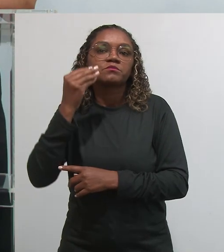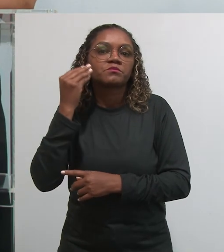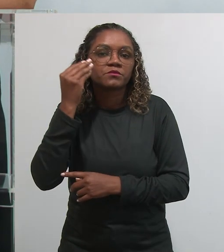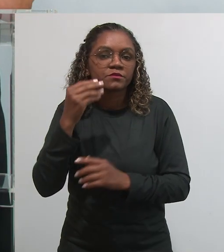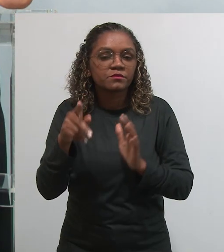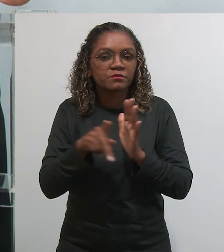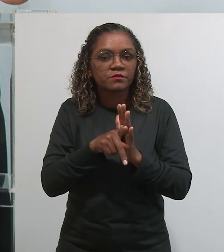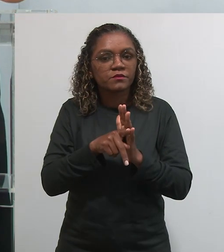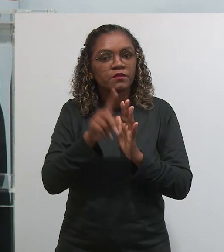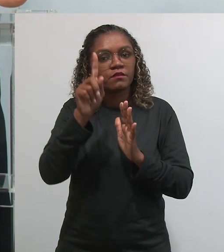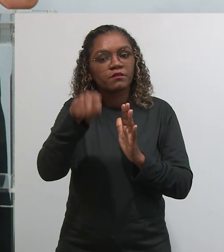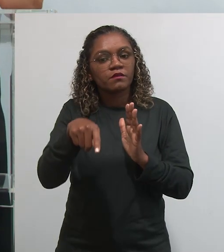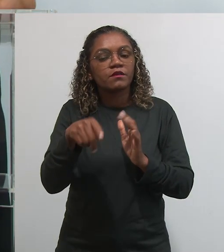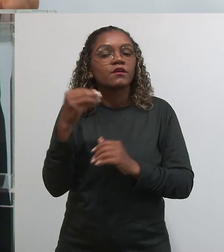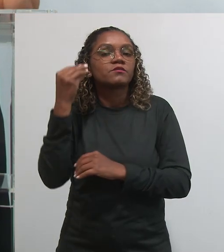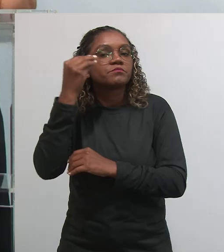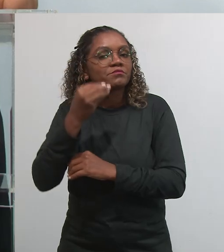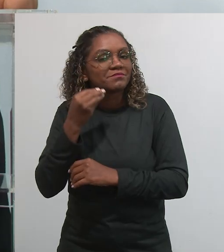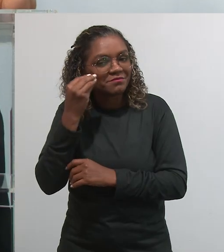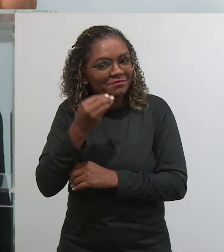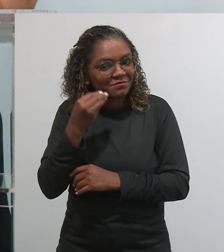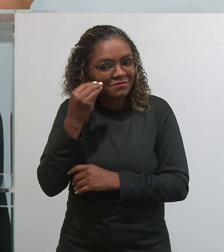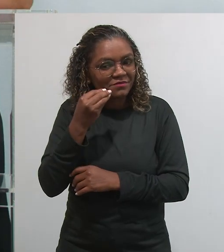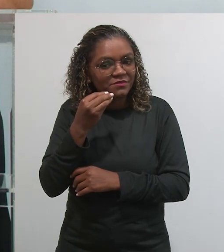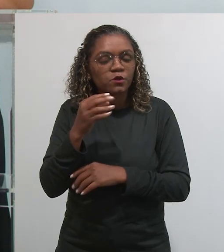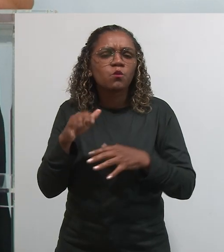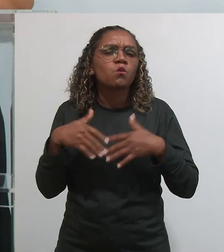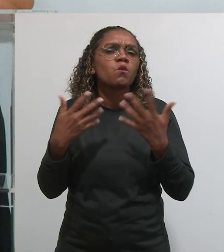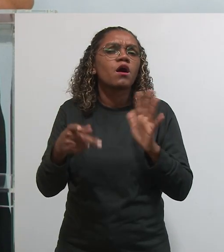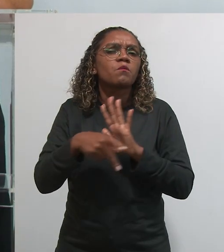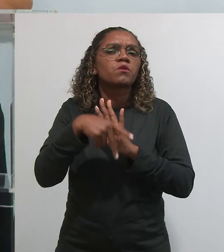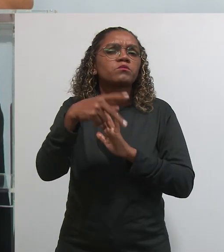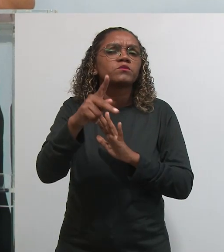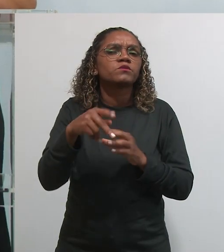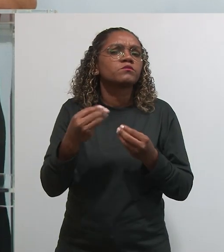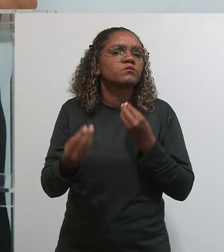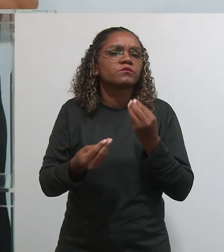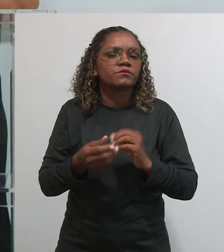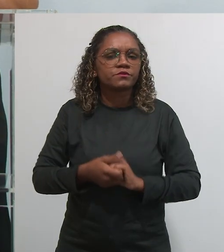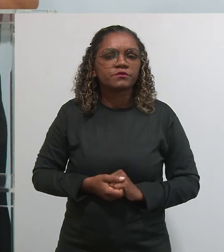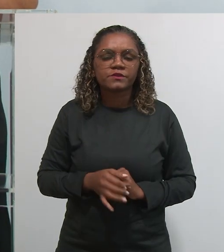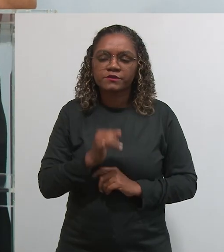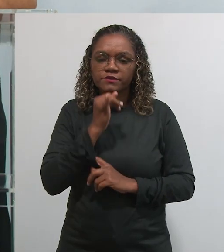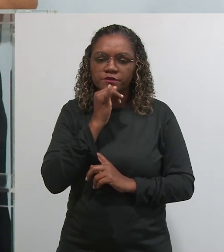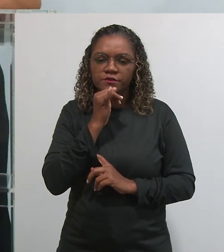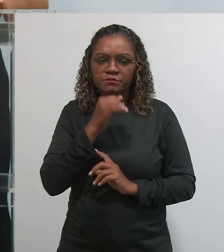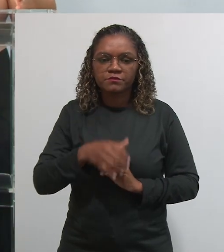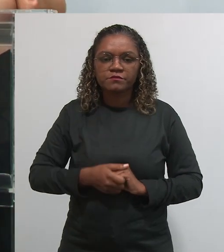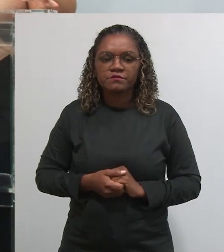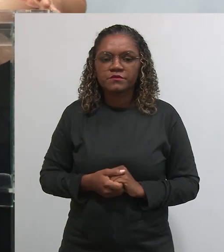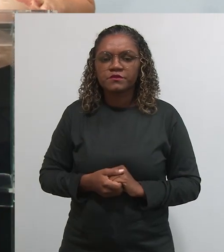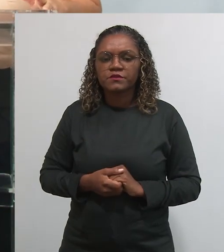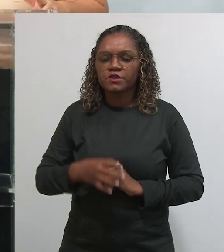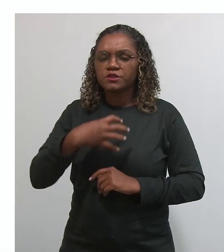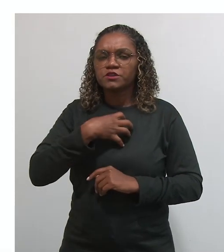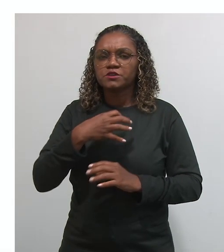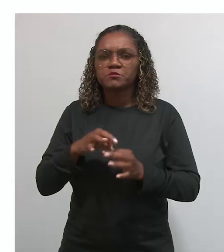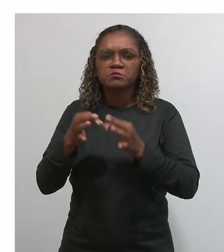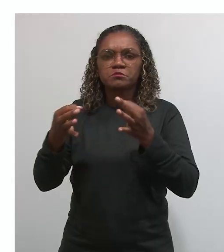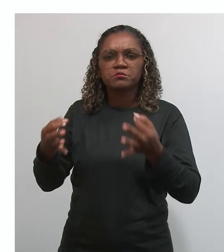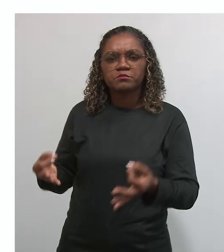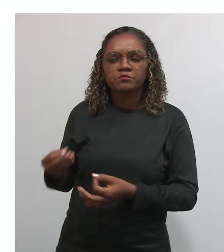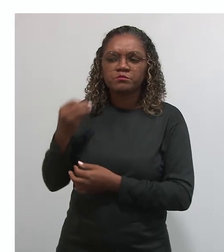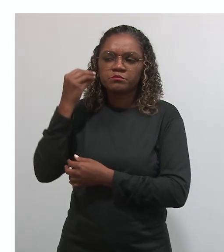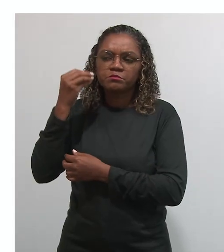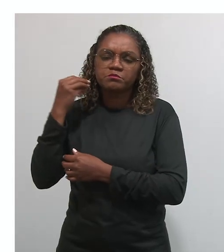comum. Qual é o seu senso comum? Você tem que pensar sobre isso. O que você considera comum para você? É o